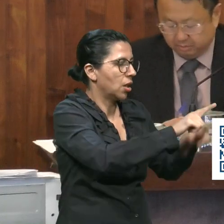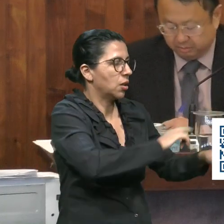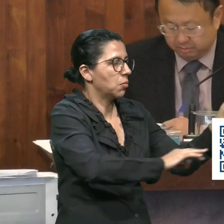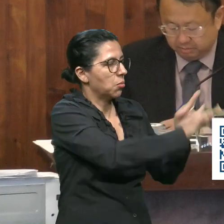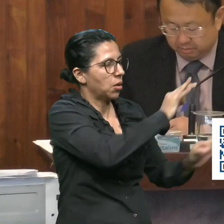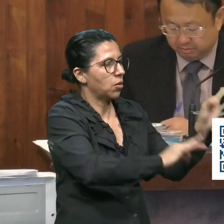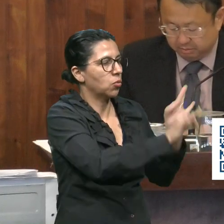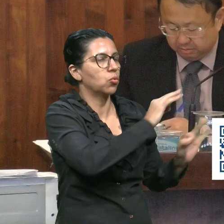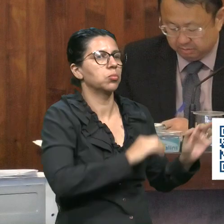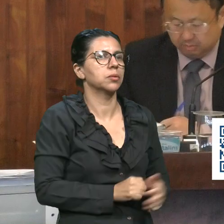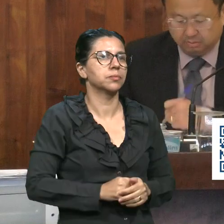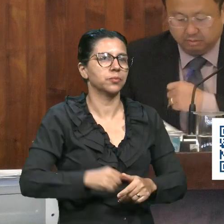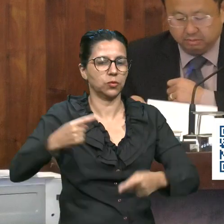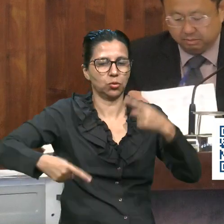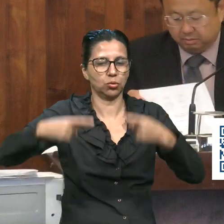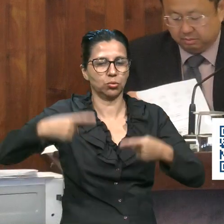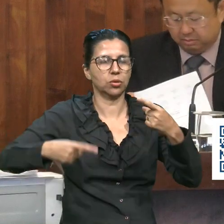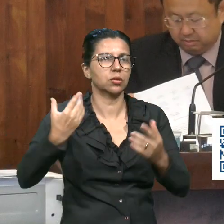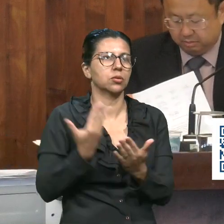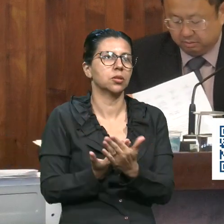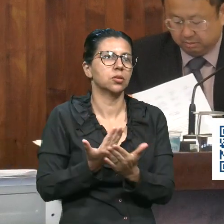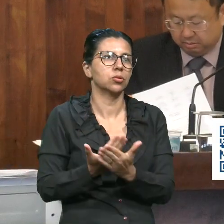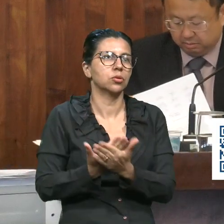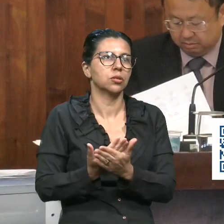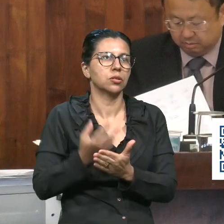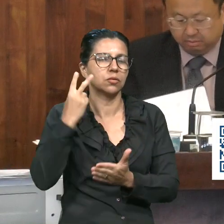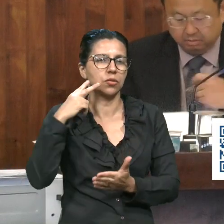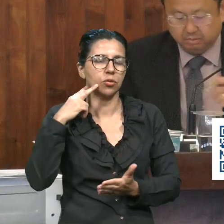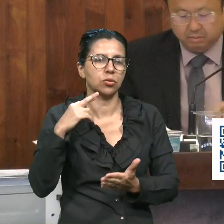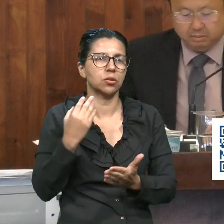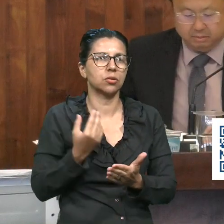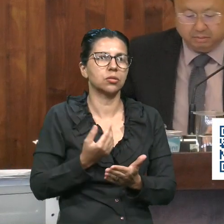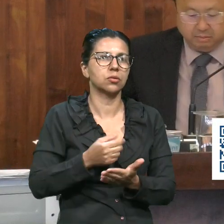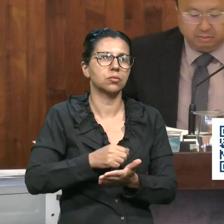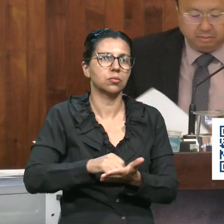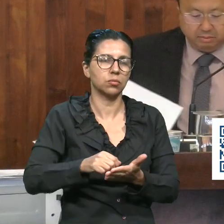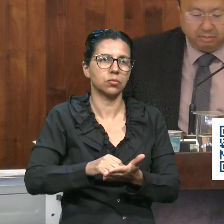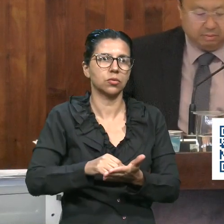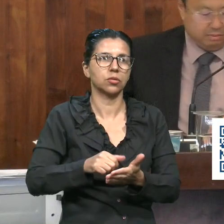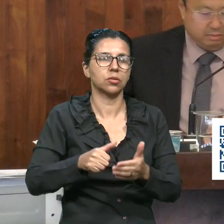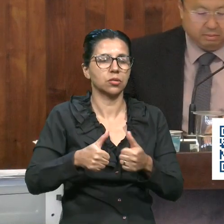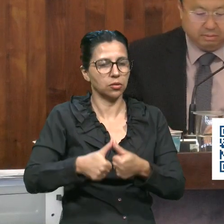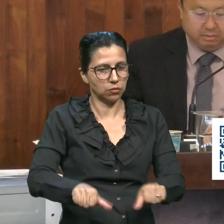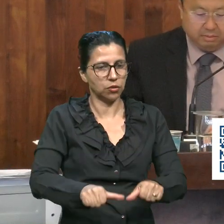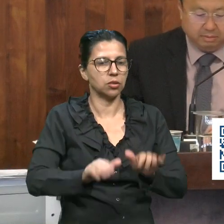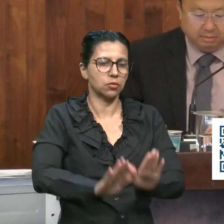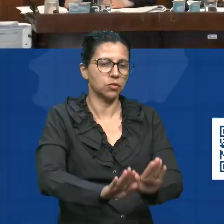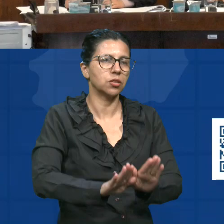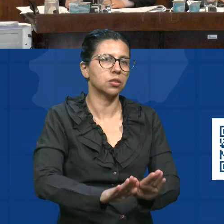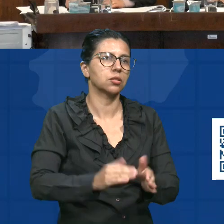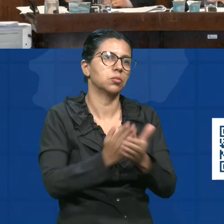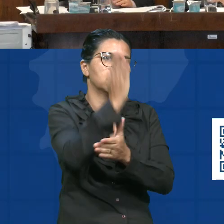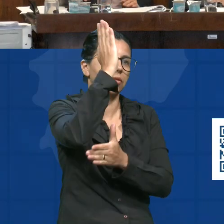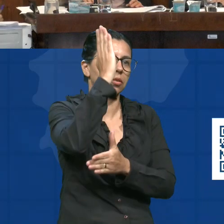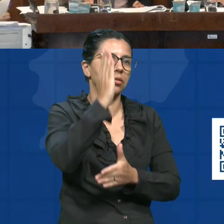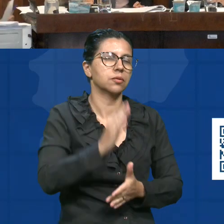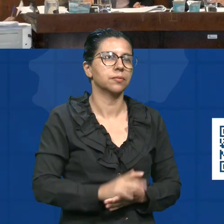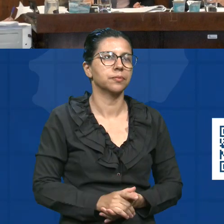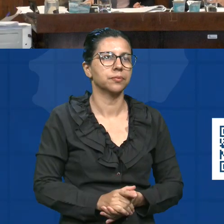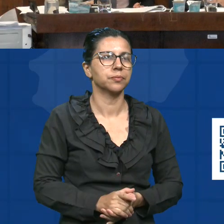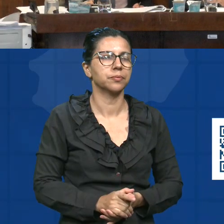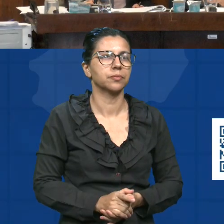Discussão, requerimento. Não havendo vereadores inscritos, está em discussão, está em votação. Os vereadores que estão favoráveis permaneçam como se encontram. Aprovado.